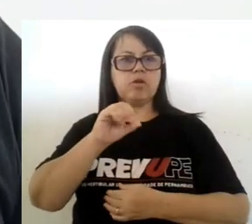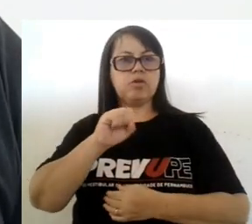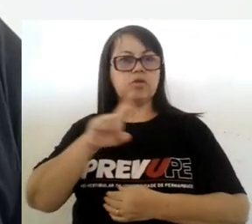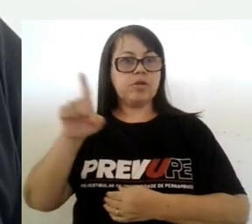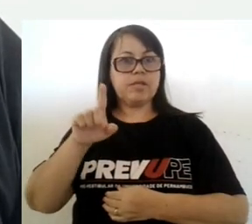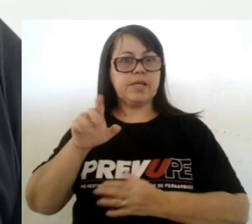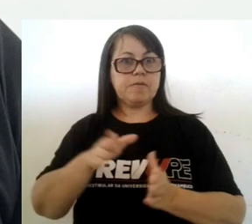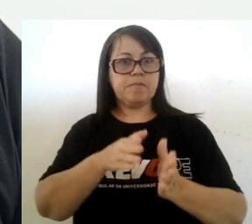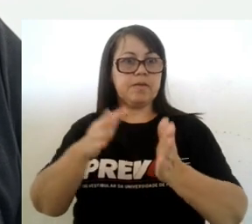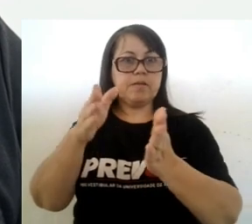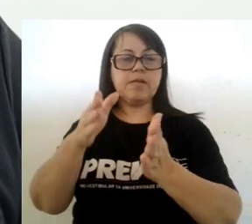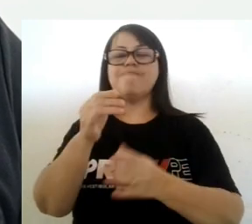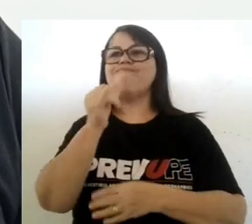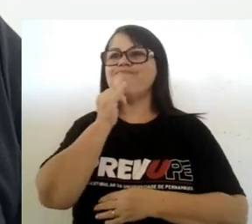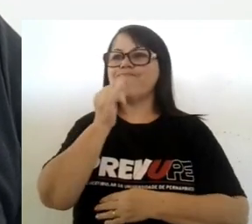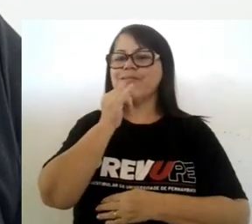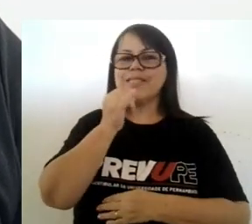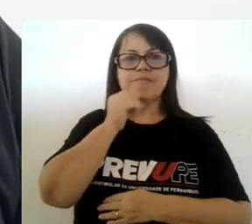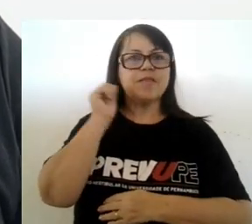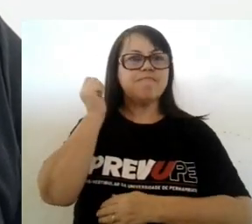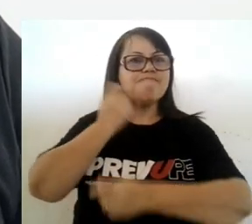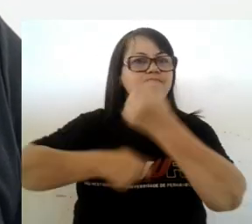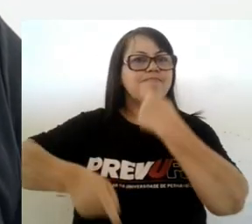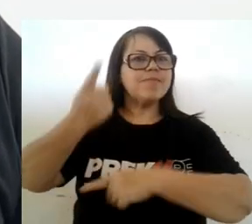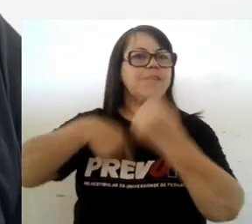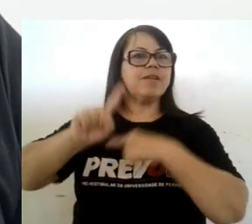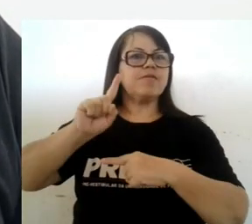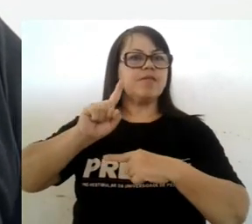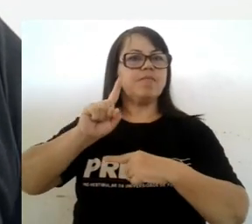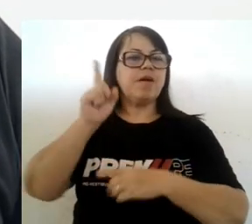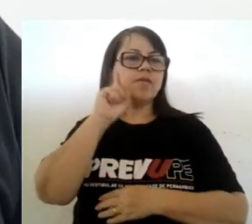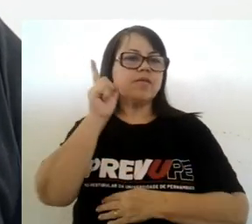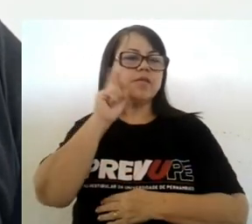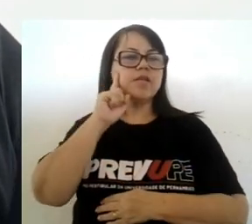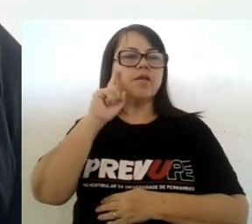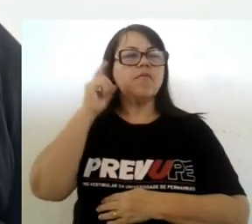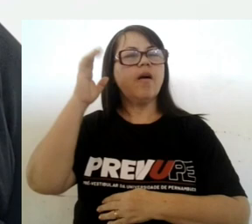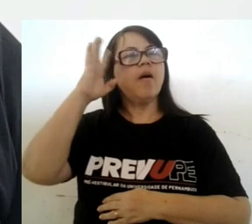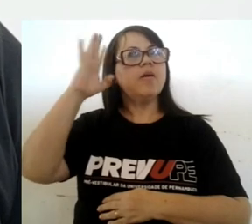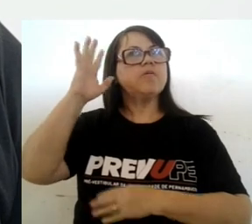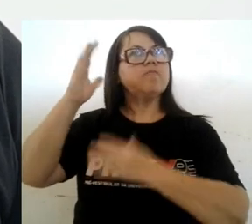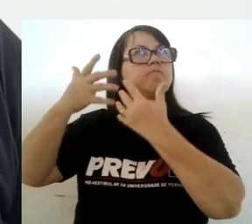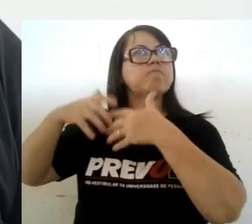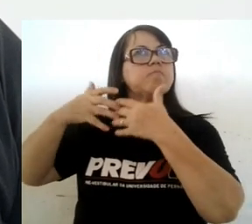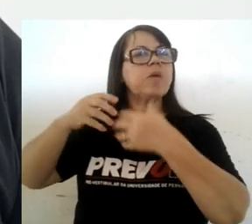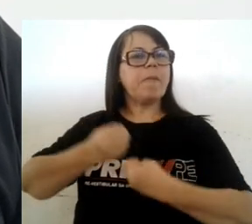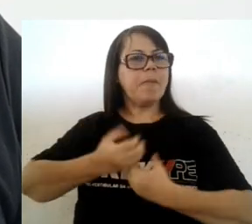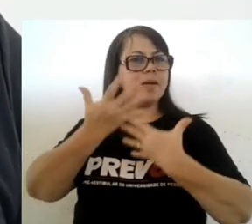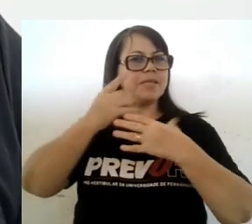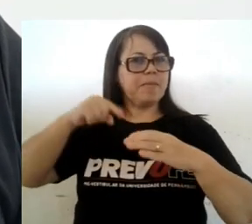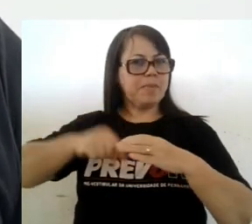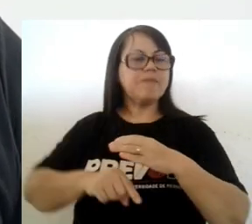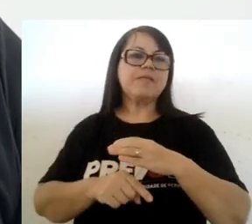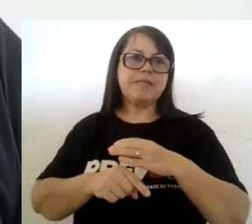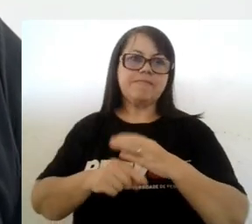são exemplos perfeitos de sua capacidade de transformar o cotidiano e uma reflexão poética profunda Essas são